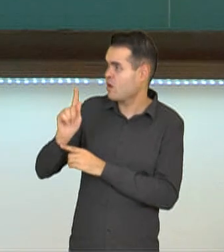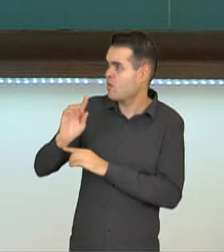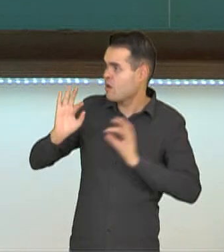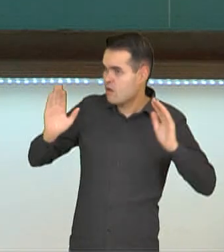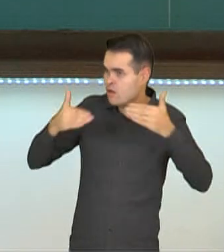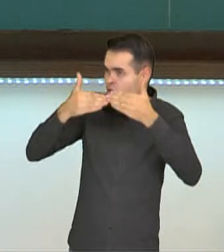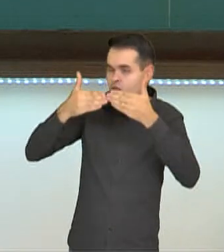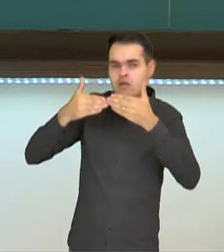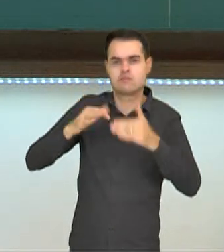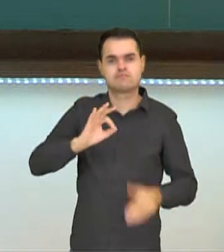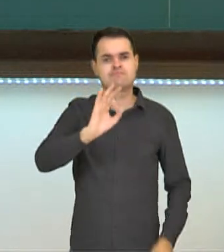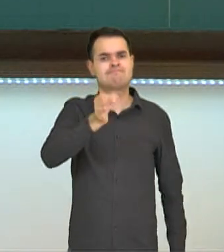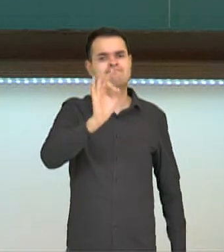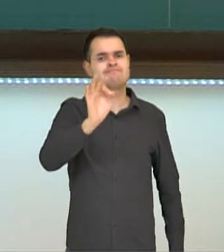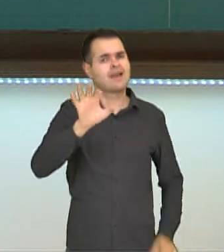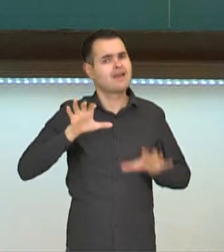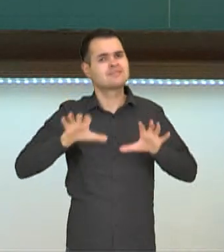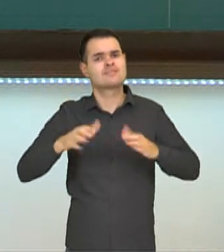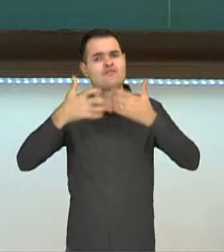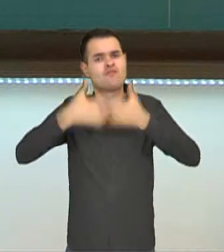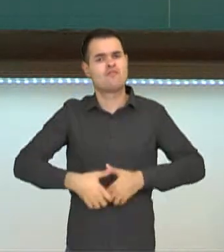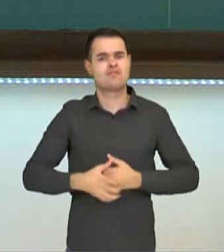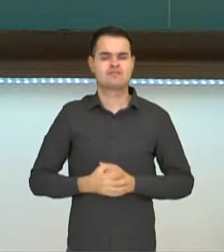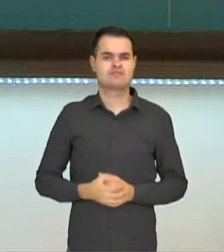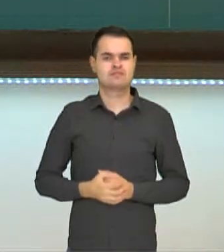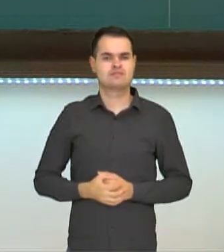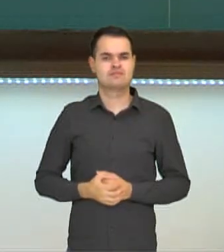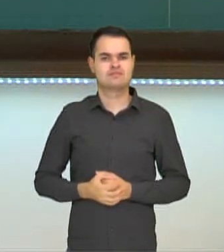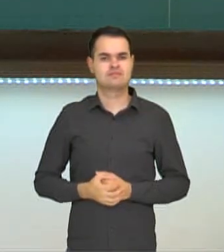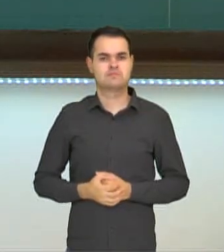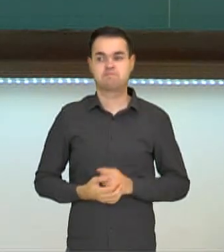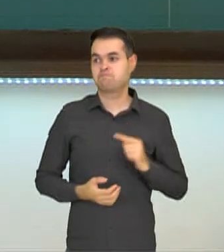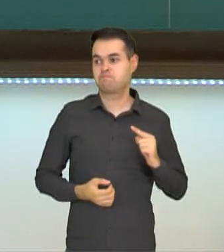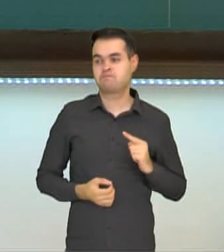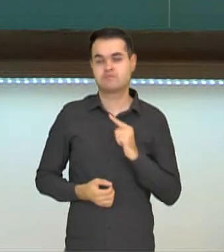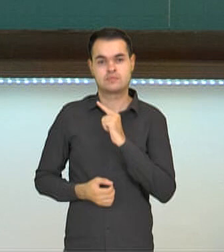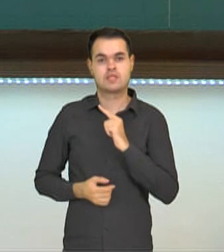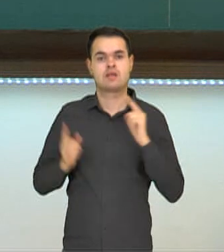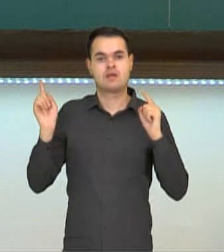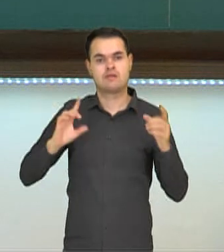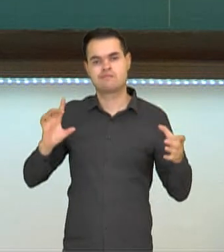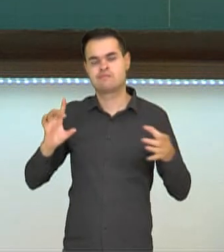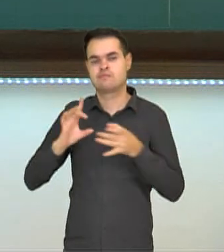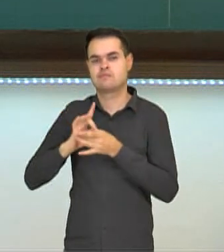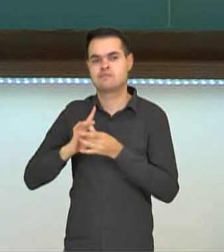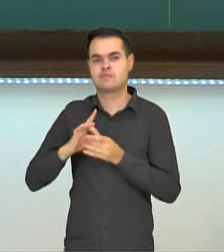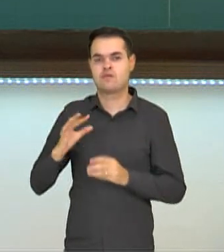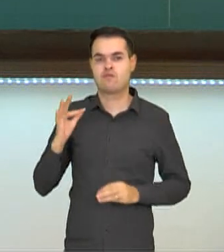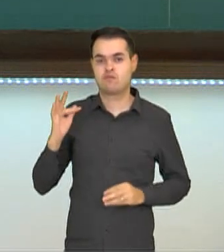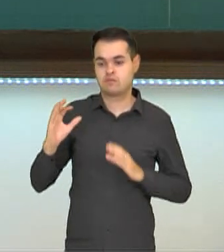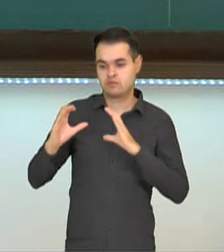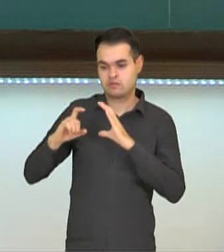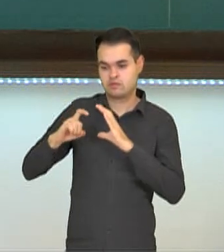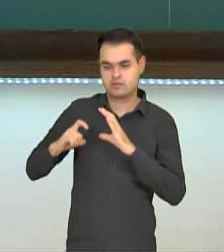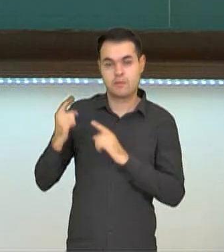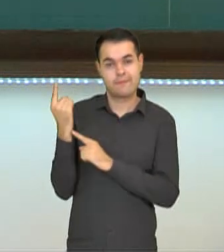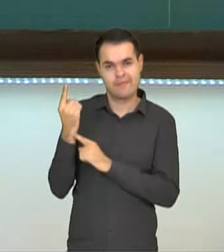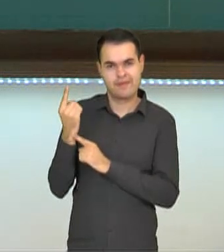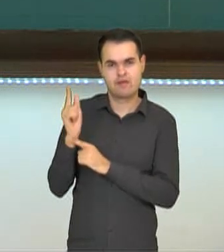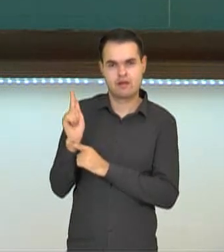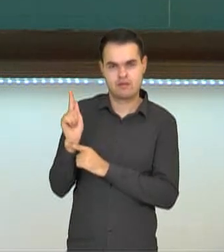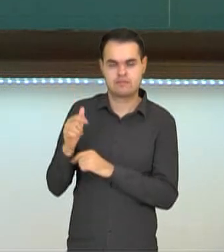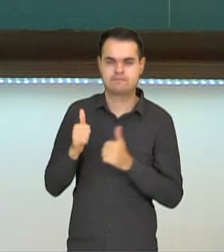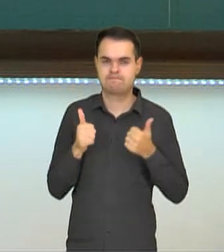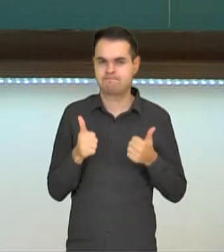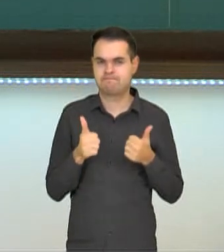é assim que funciona. Então, nesse caso, estamos trabalhando aí com a função do primeiro grau, tá bom?